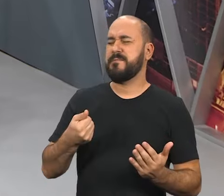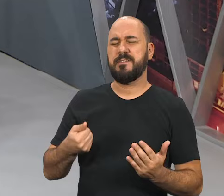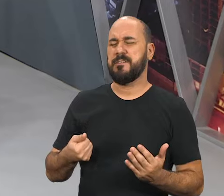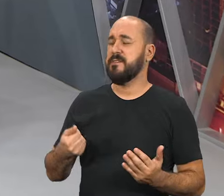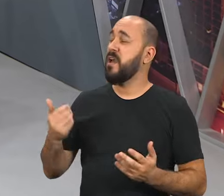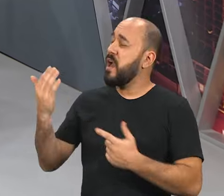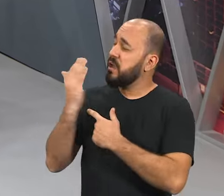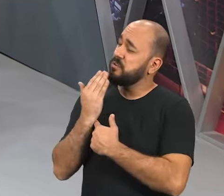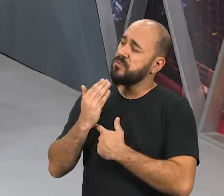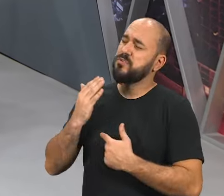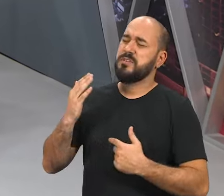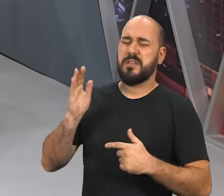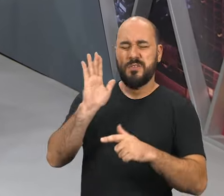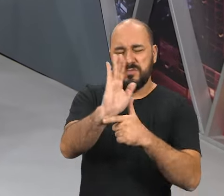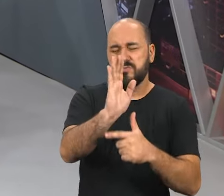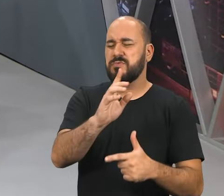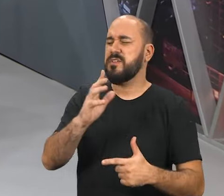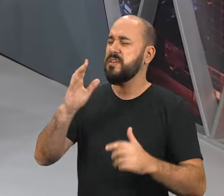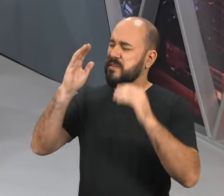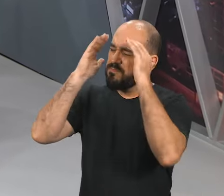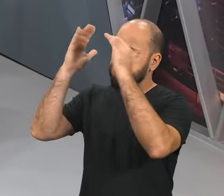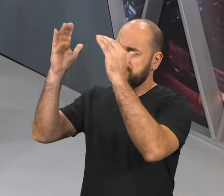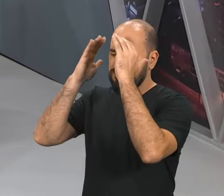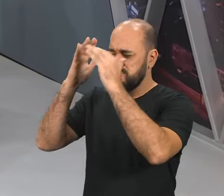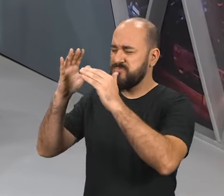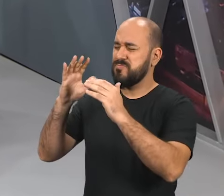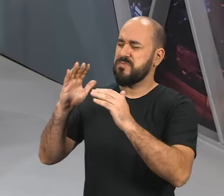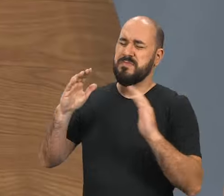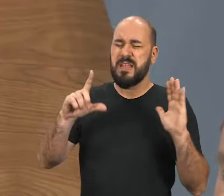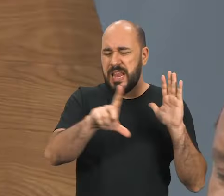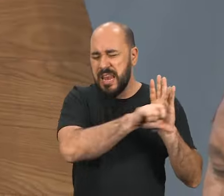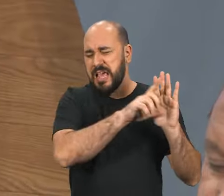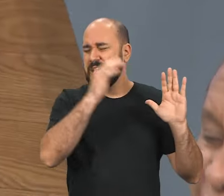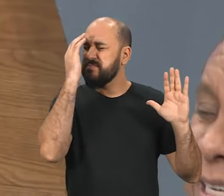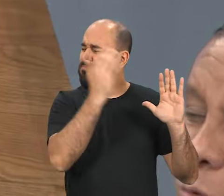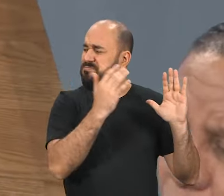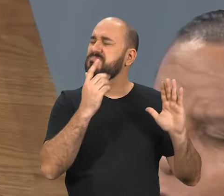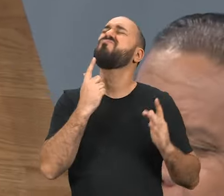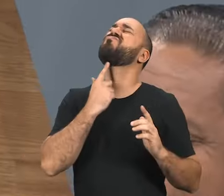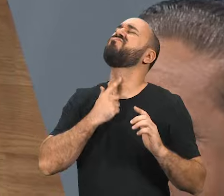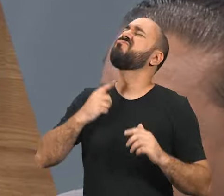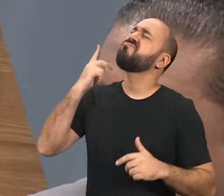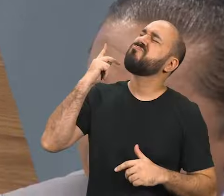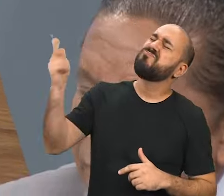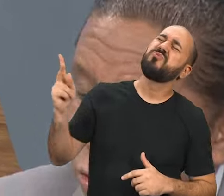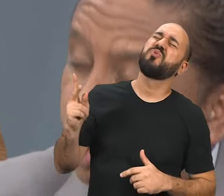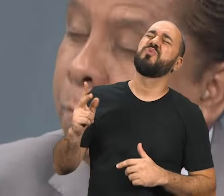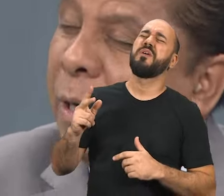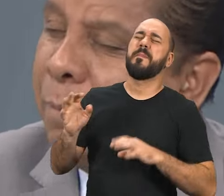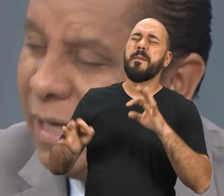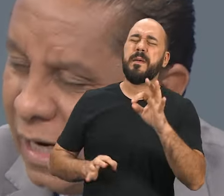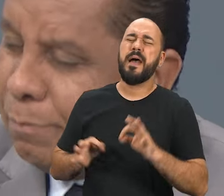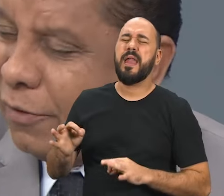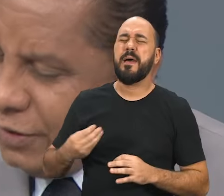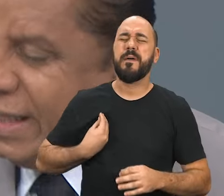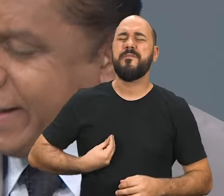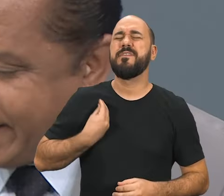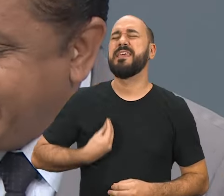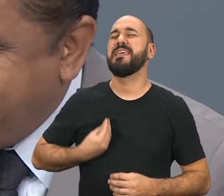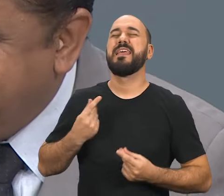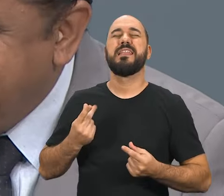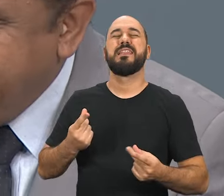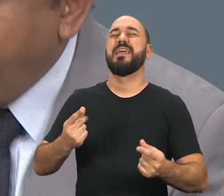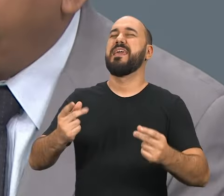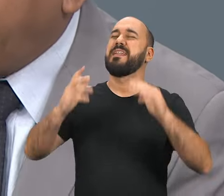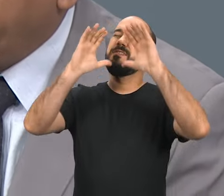te servir, guardar os teus mandamentos, nascer de novo, fazer a tua vontade, nos preparar para a vida